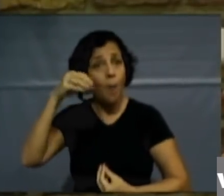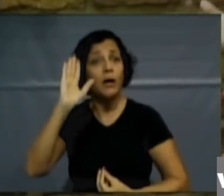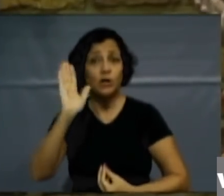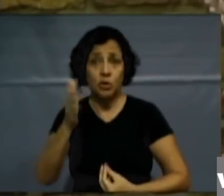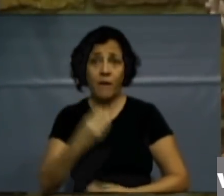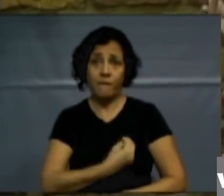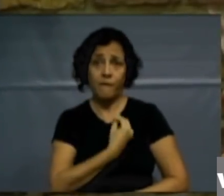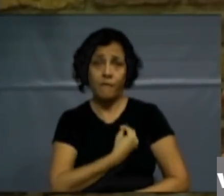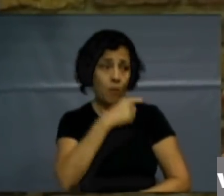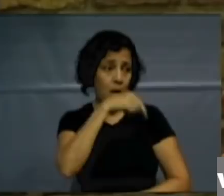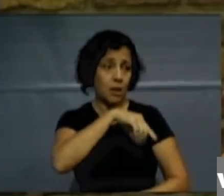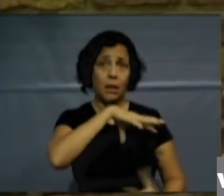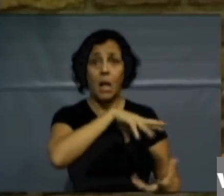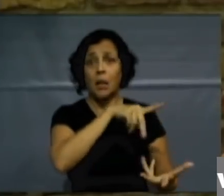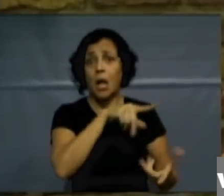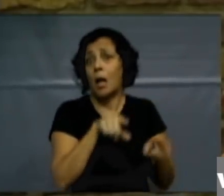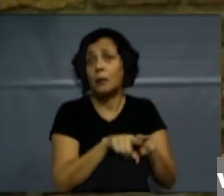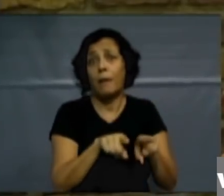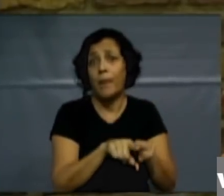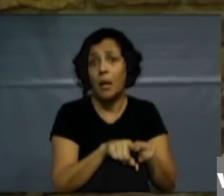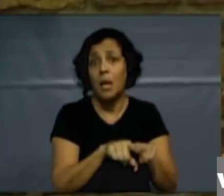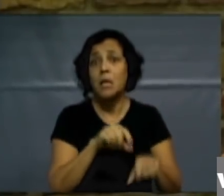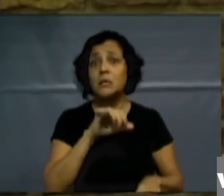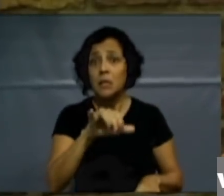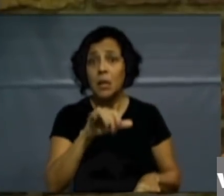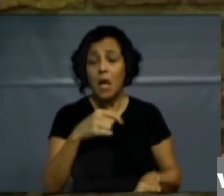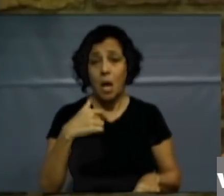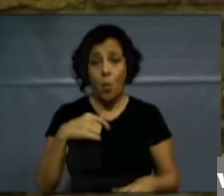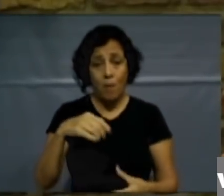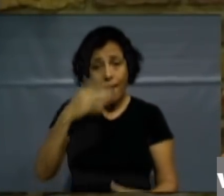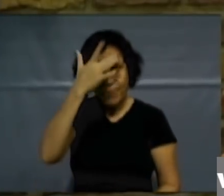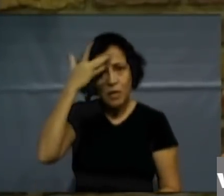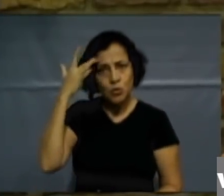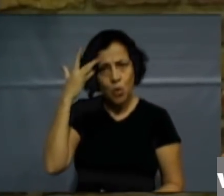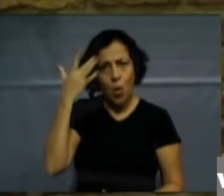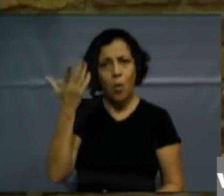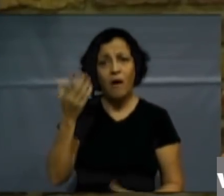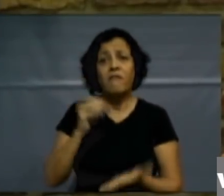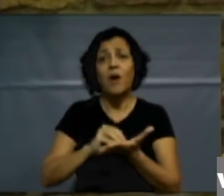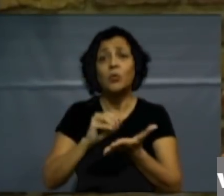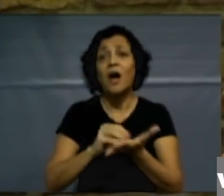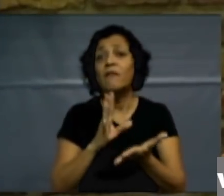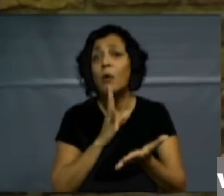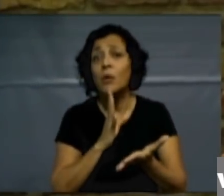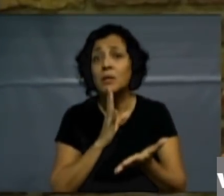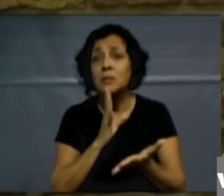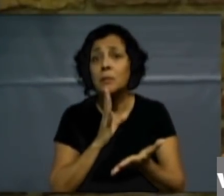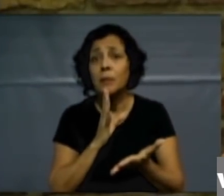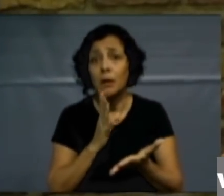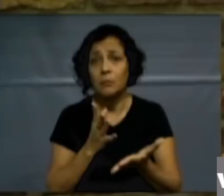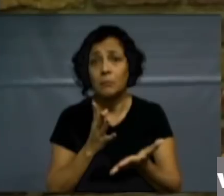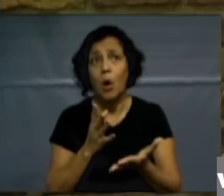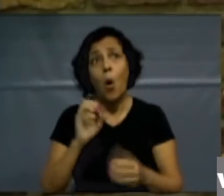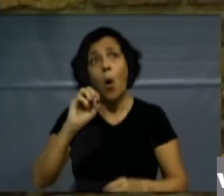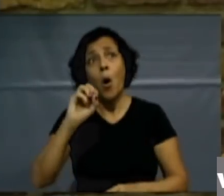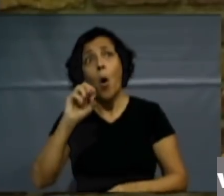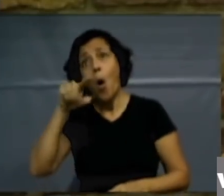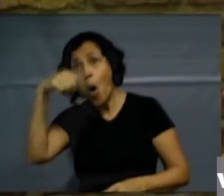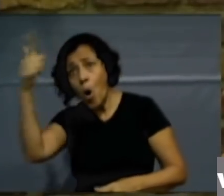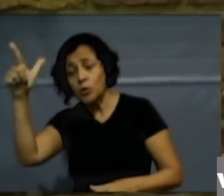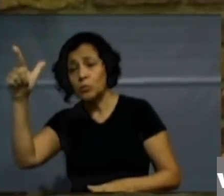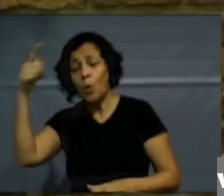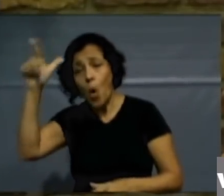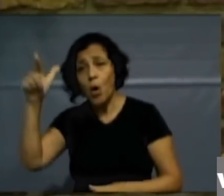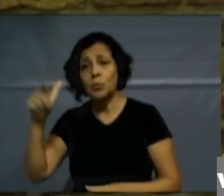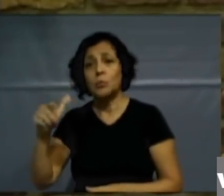desencarnaram. Se eu tinha homem ignorante, que não era ruim, mas é ignorante. Um cientista, que não